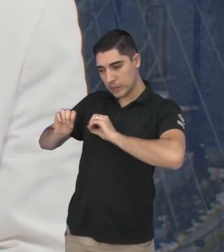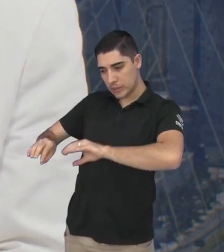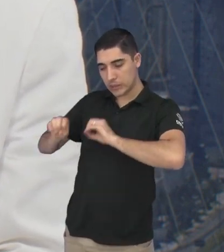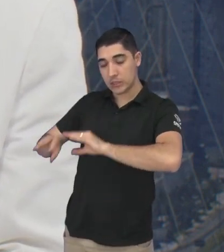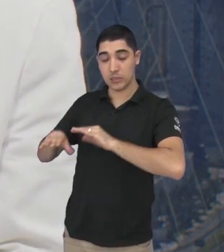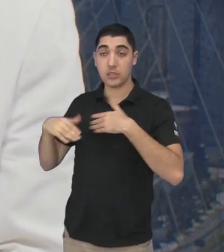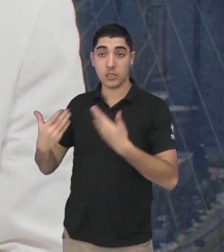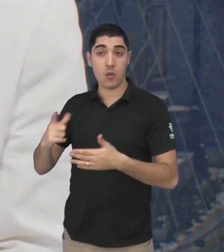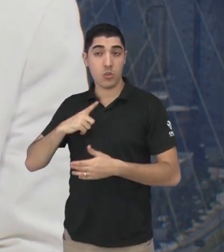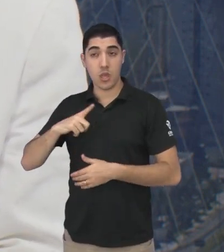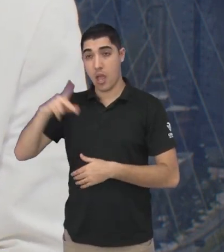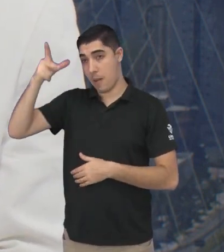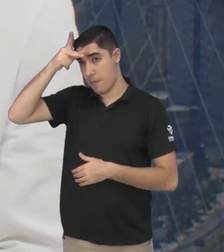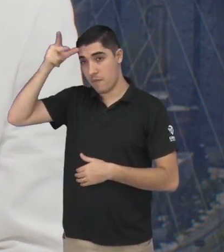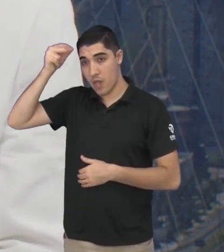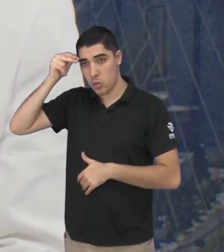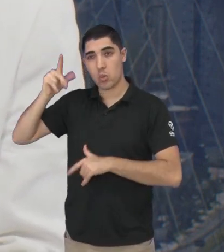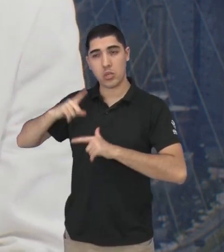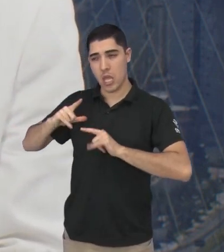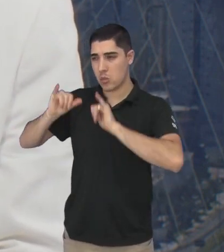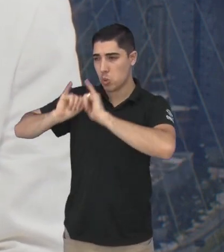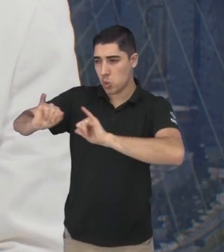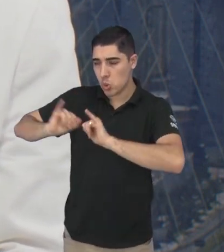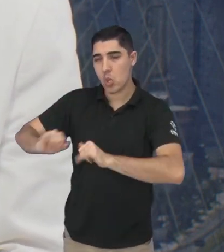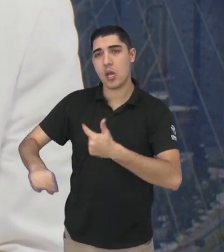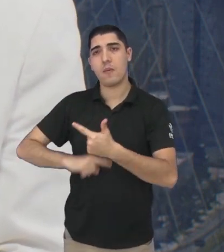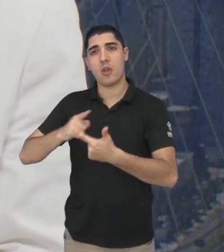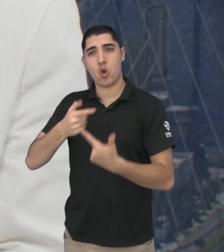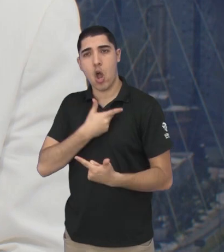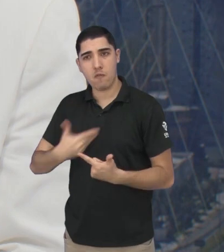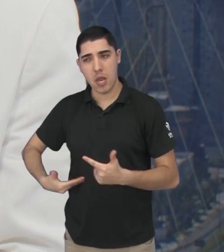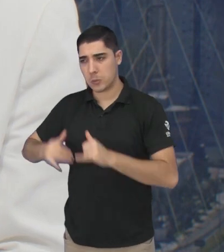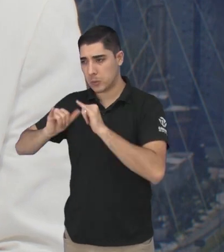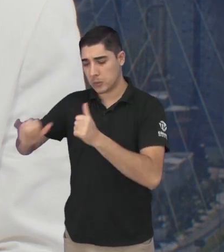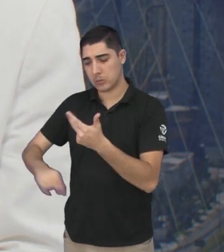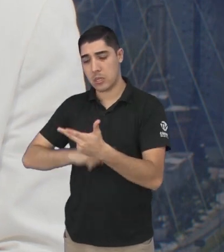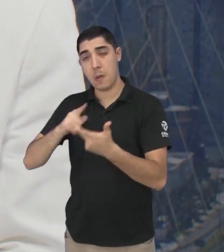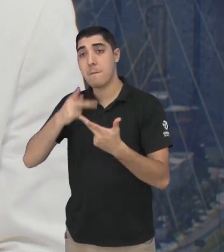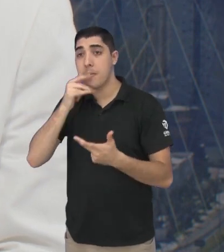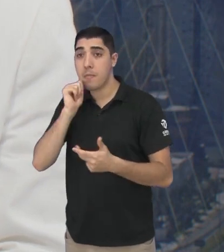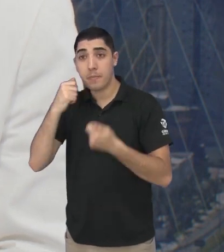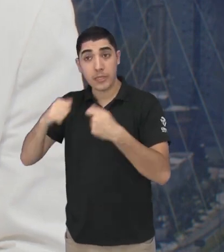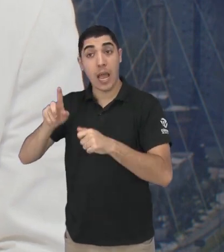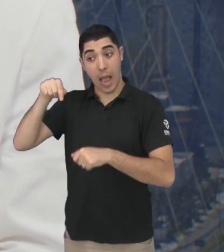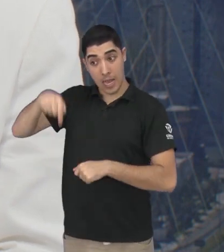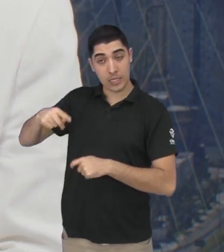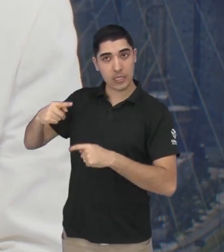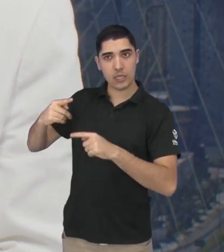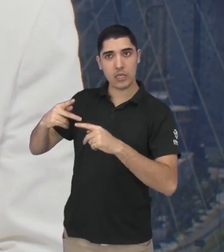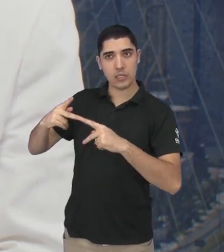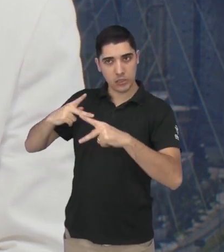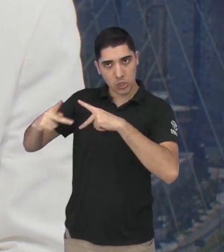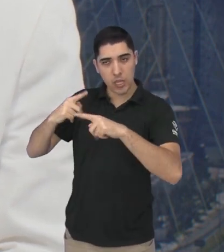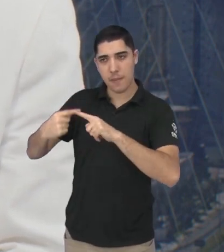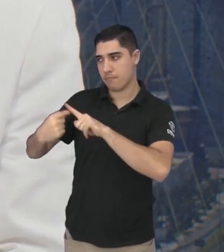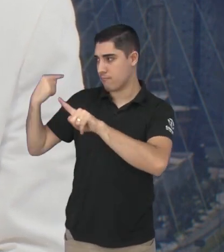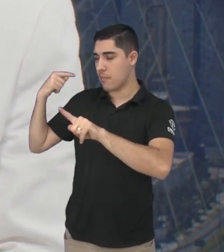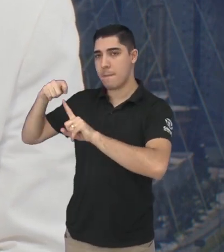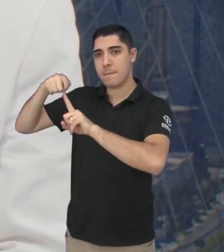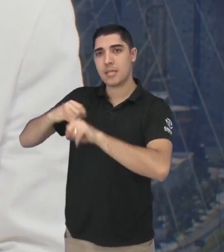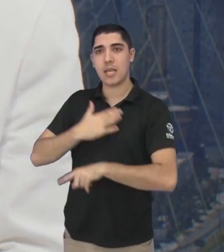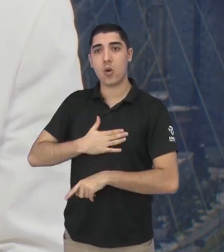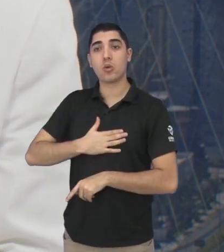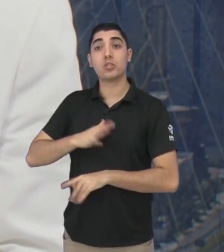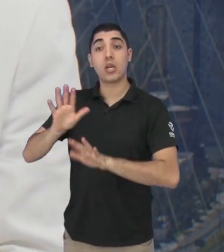prefeitura geralmente faz, a saúde faz, os pais precisam participar. Nós tivemos aqui em São José dos Campos, no mês de agosto,